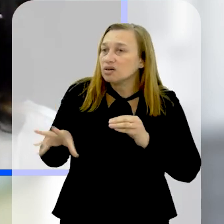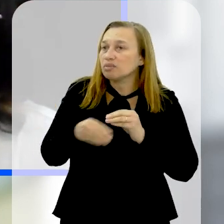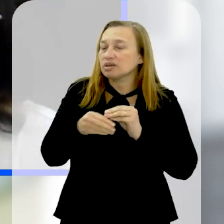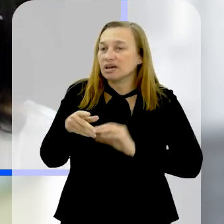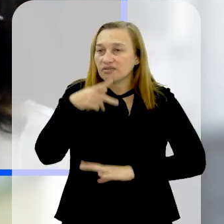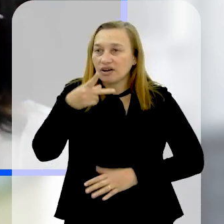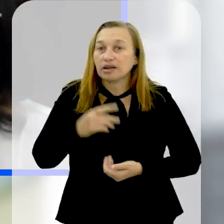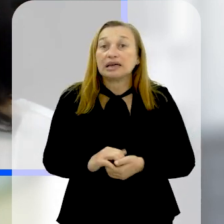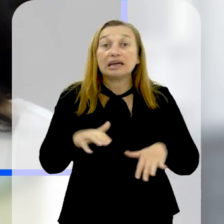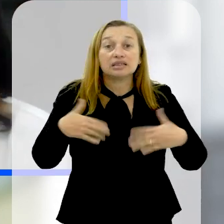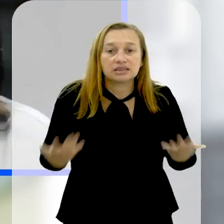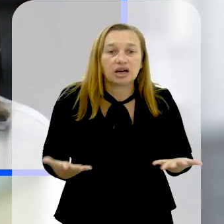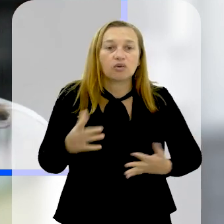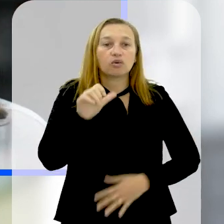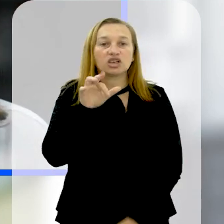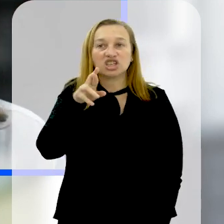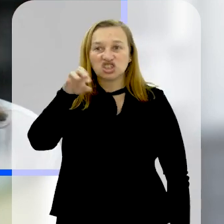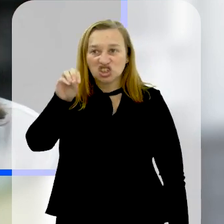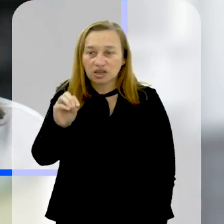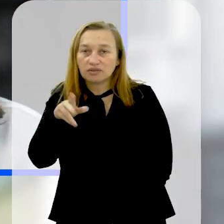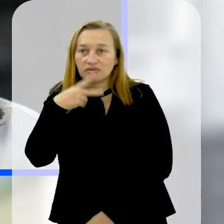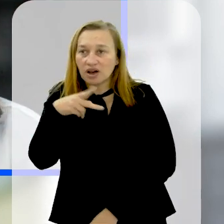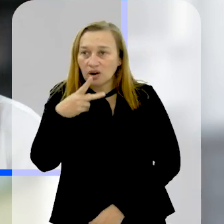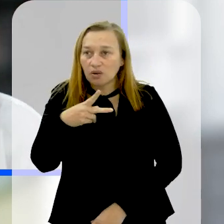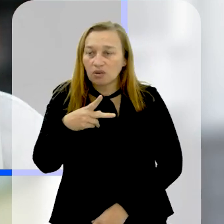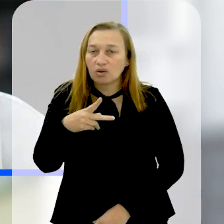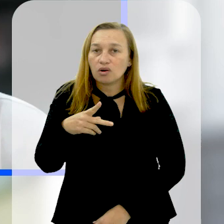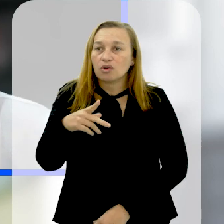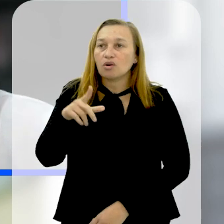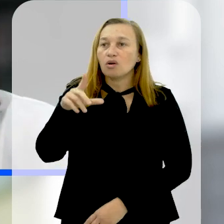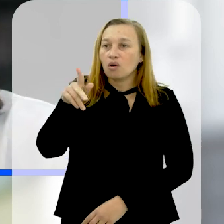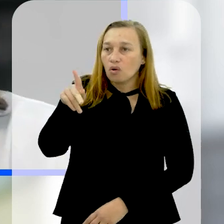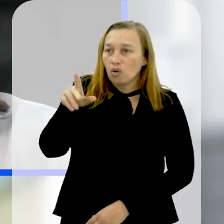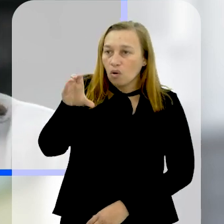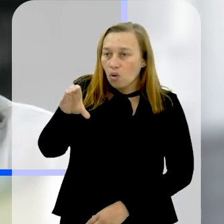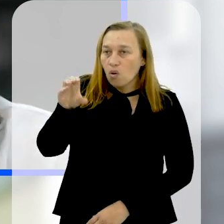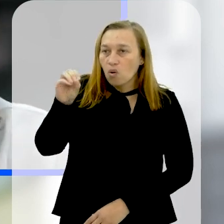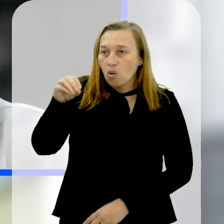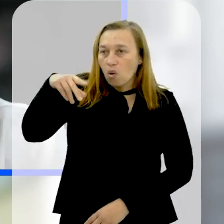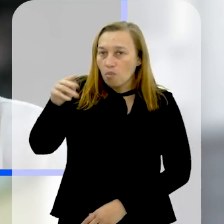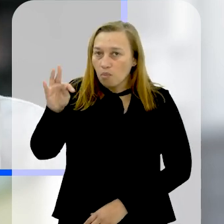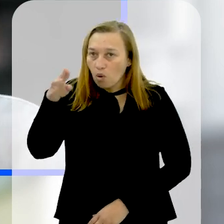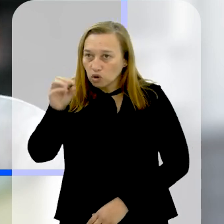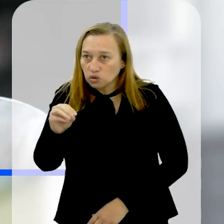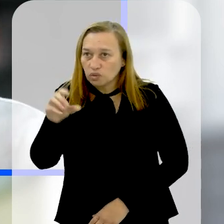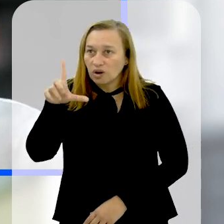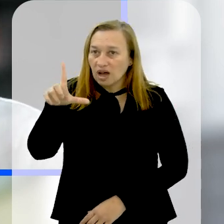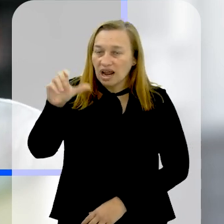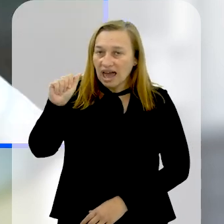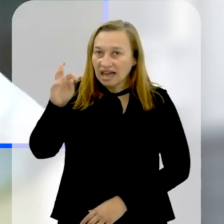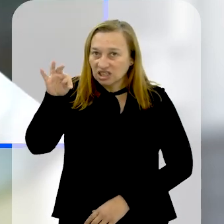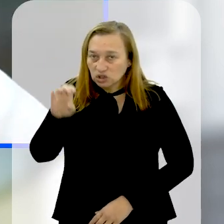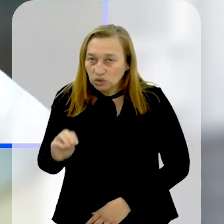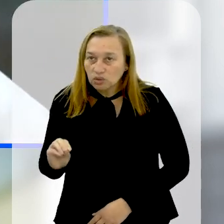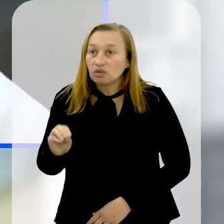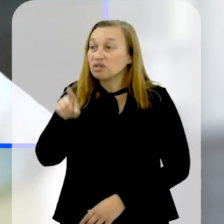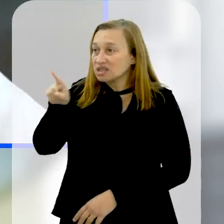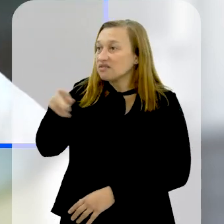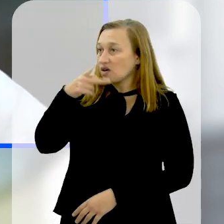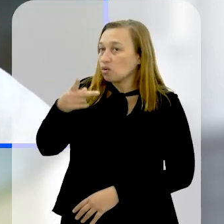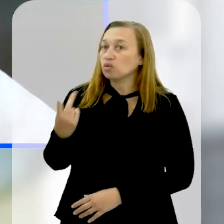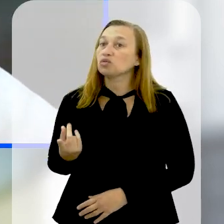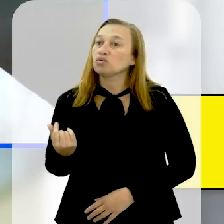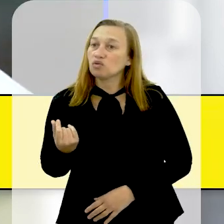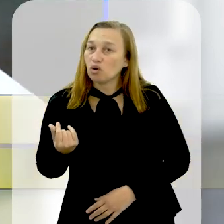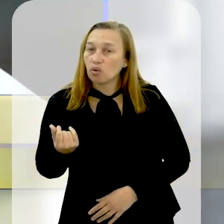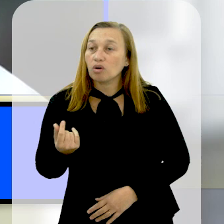complementação. Então, quando o Cristiano começou a falar sobre o composto lácteo, você logo complementou em relação ao valor. E